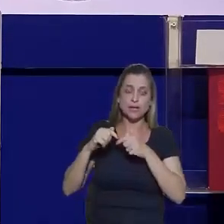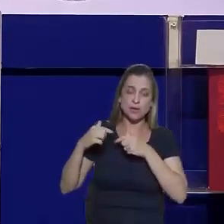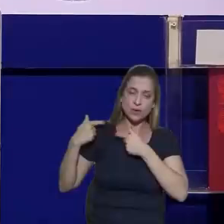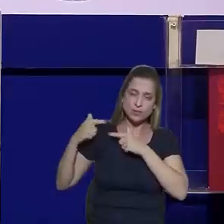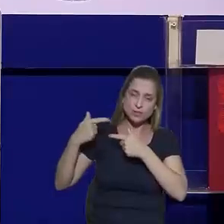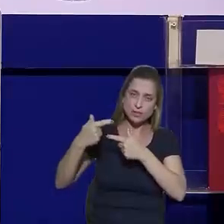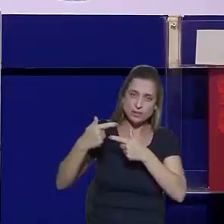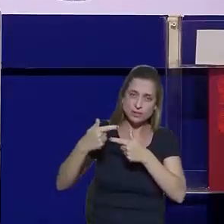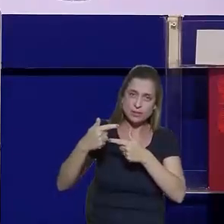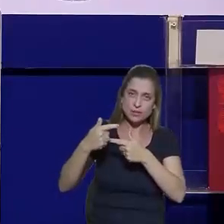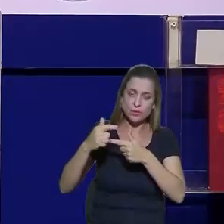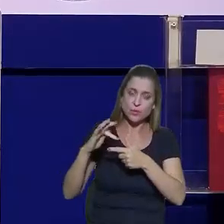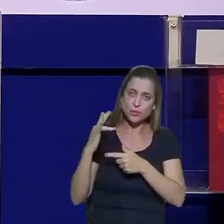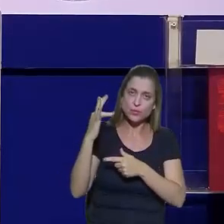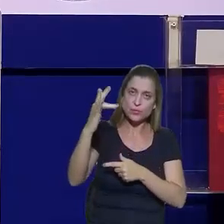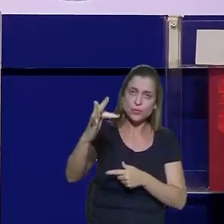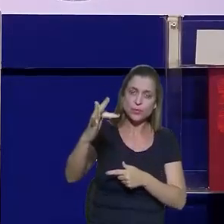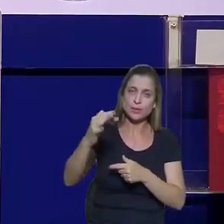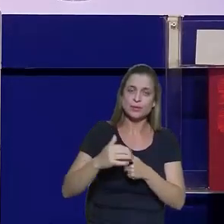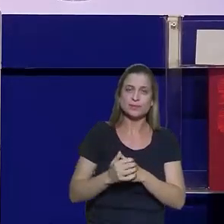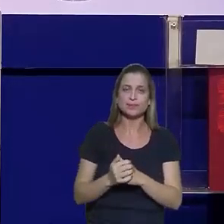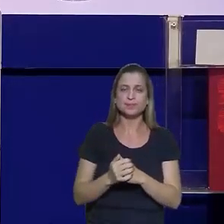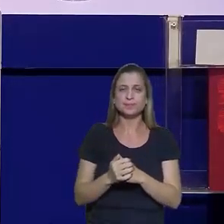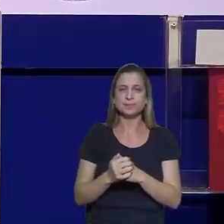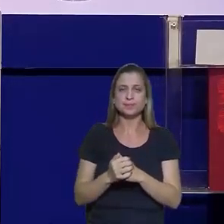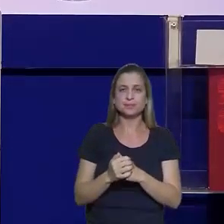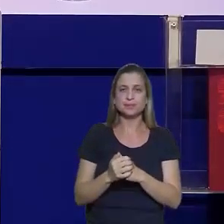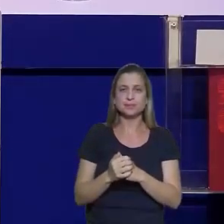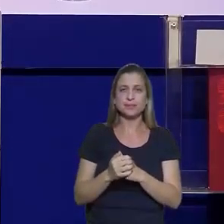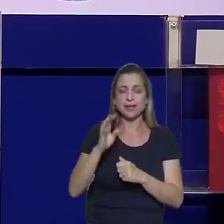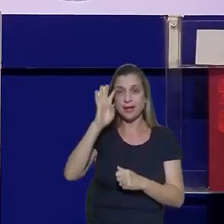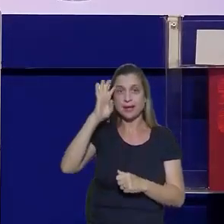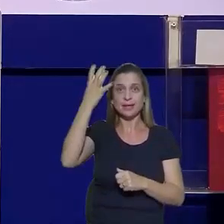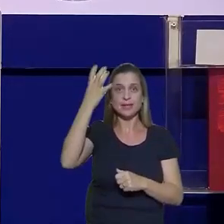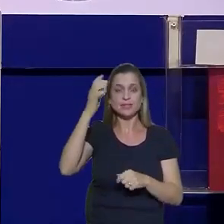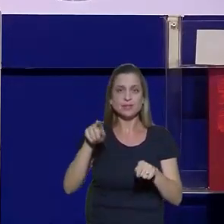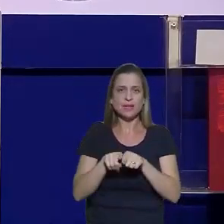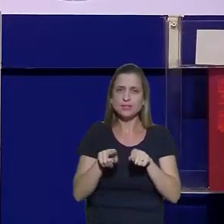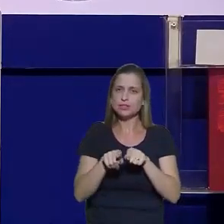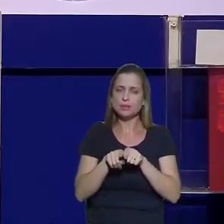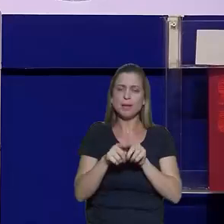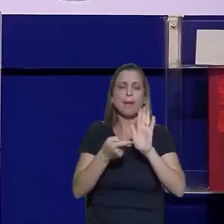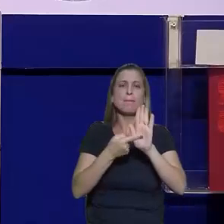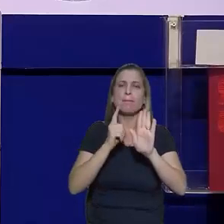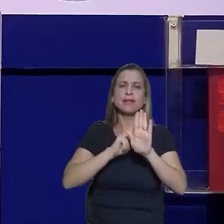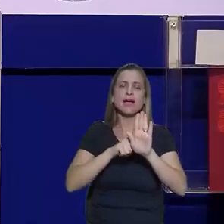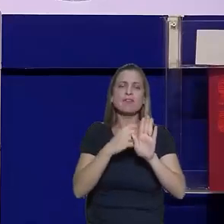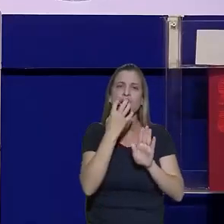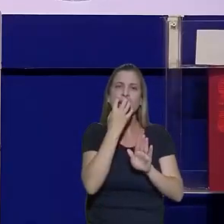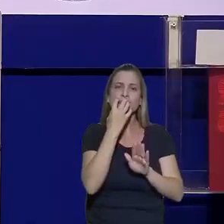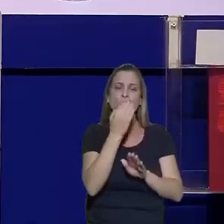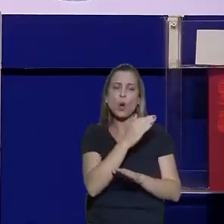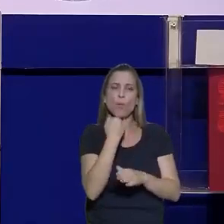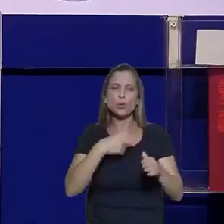Tranquilo, obrigada. De fazer para os que virão. A criatividade, o não chutar cachorro morto, o respeito